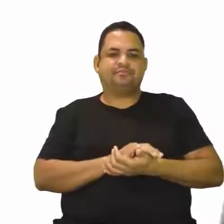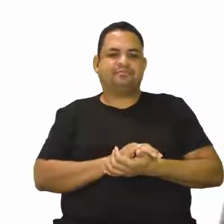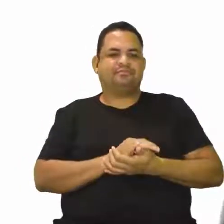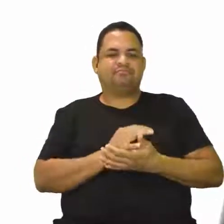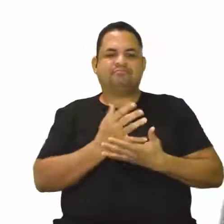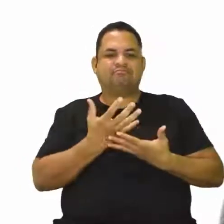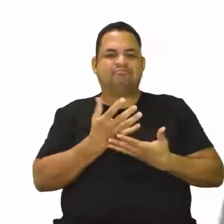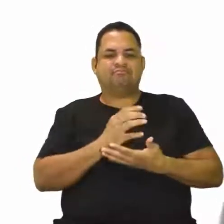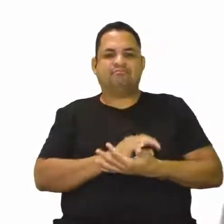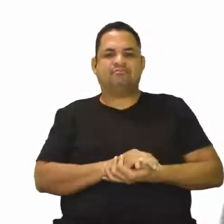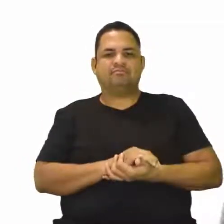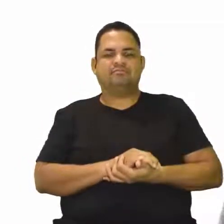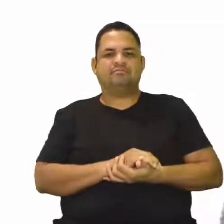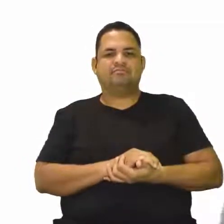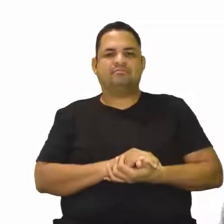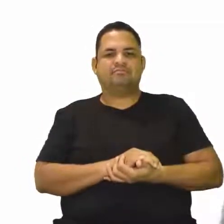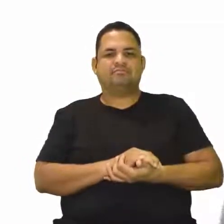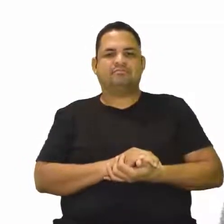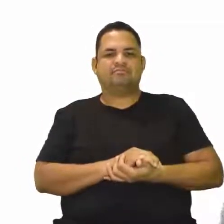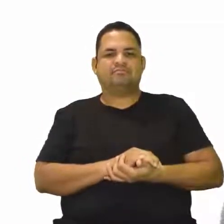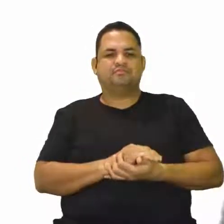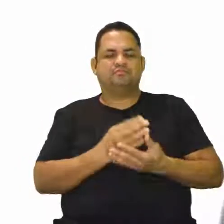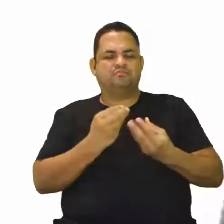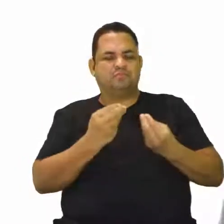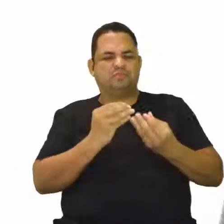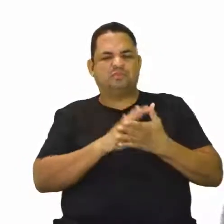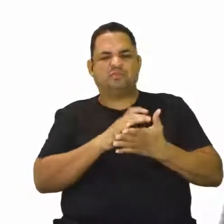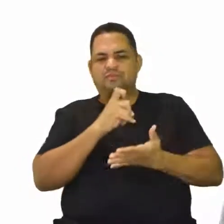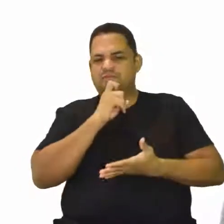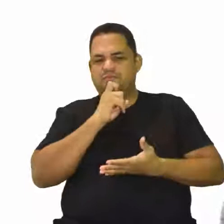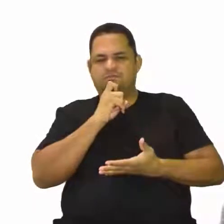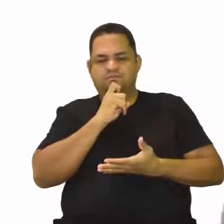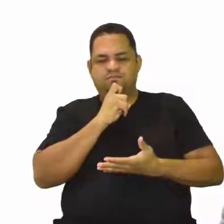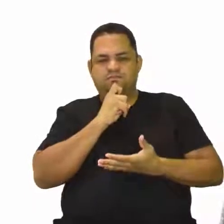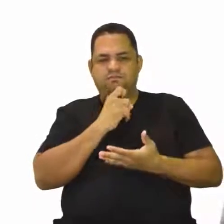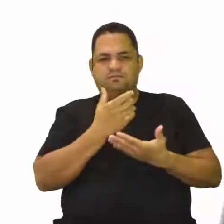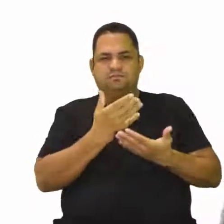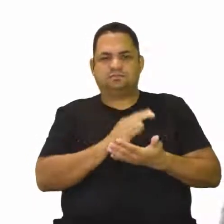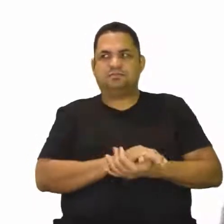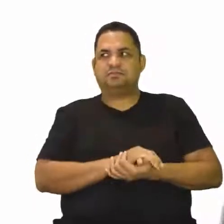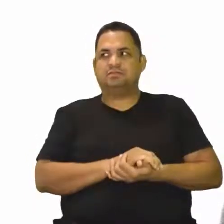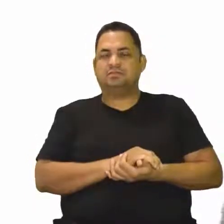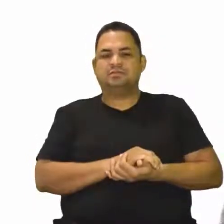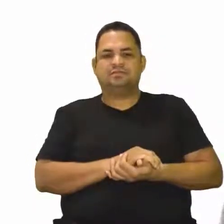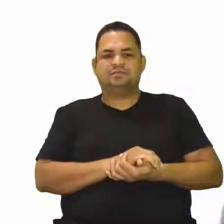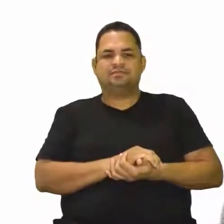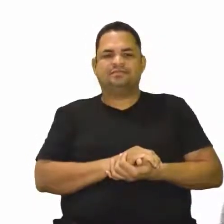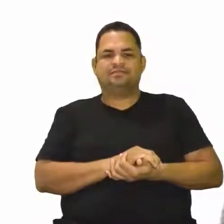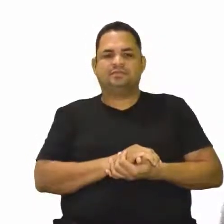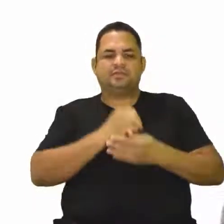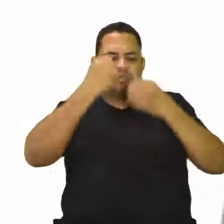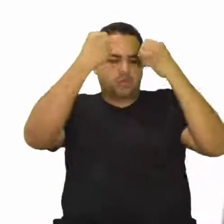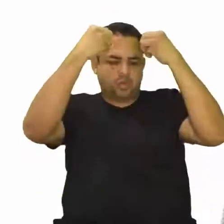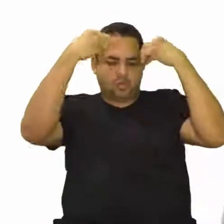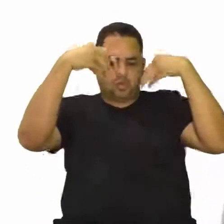ninguém aguenta muito muito muito gelado eu você não tomou banho não você só passa um